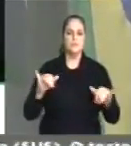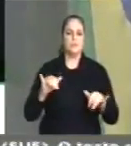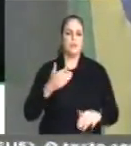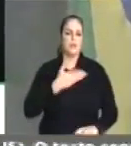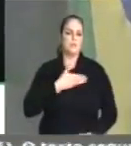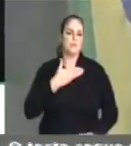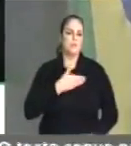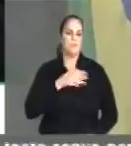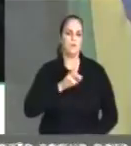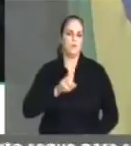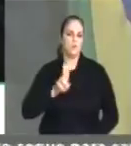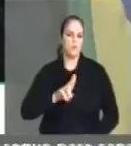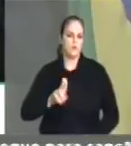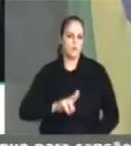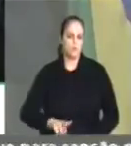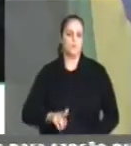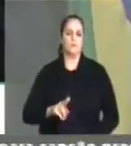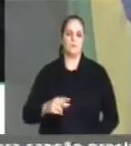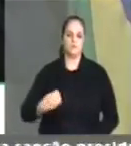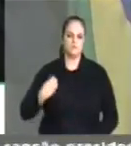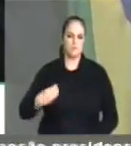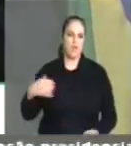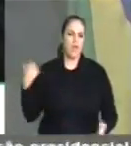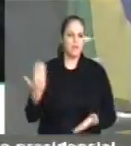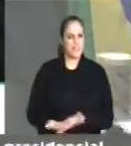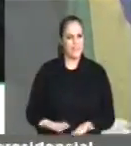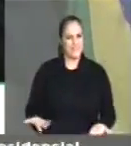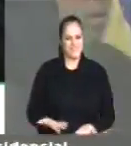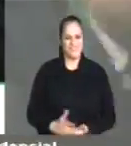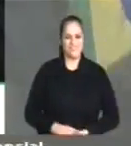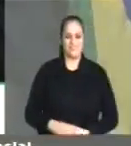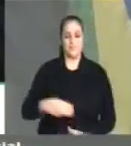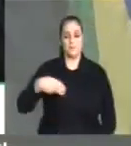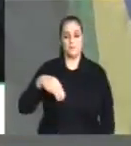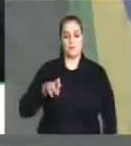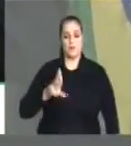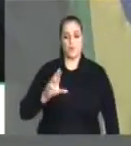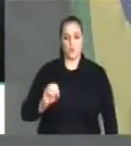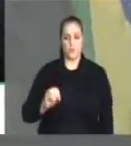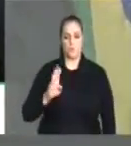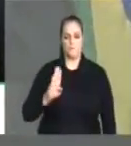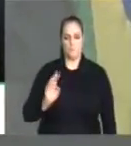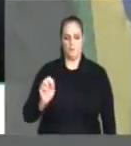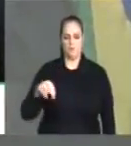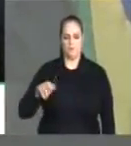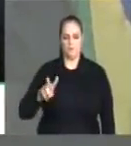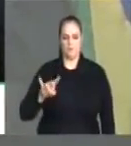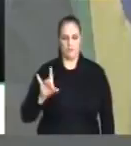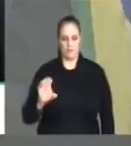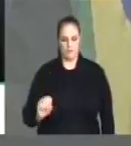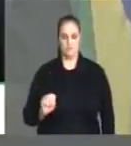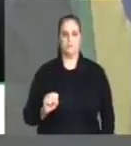que aqui estão resistindo ao tempo. Mauro Benavides,